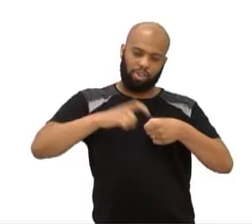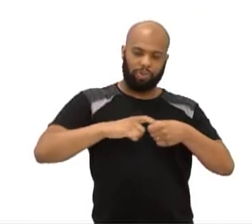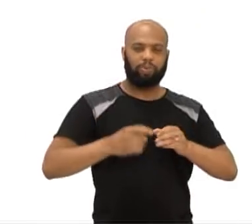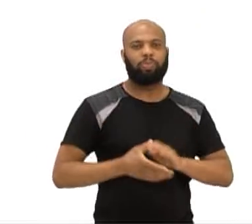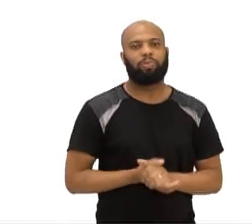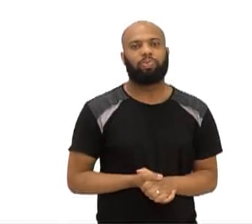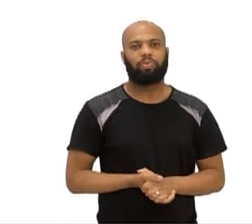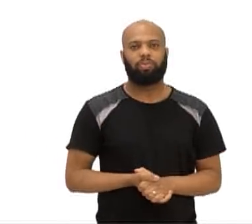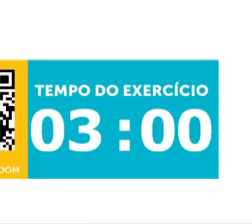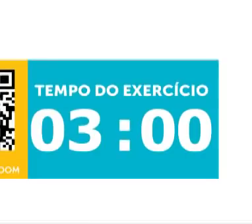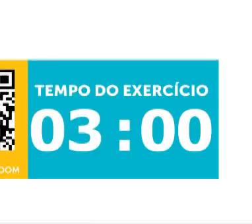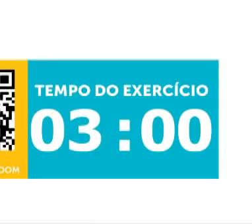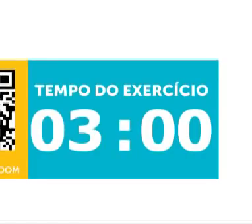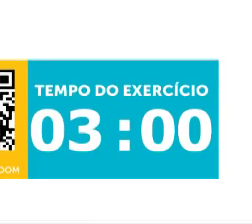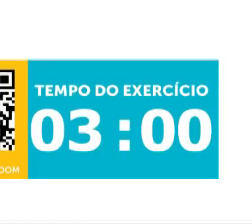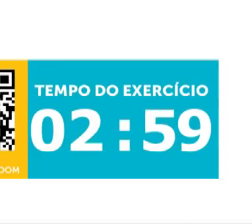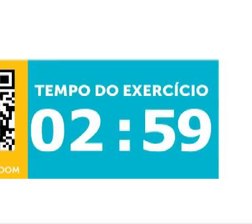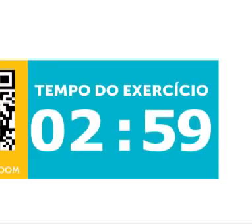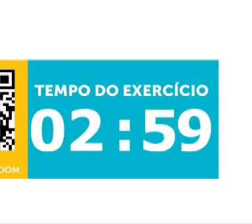já volto.